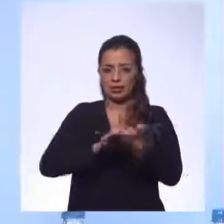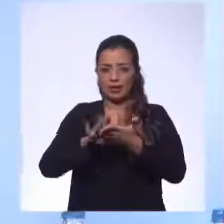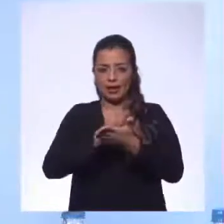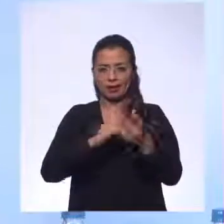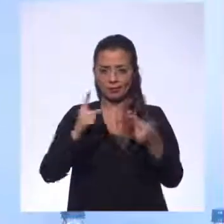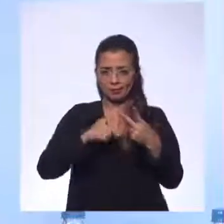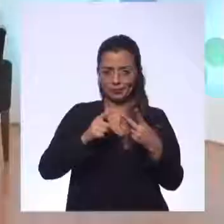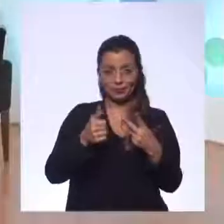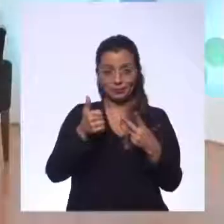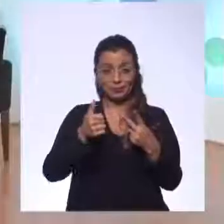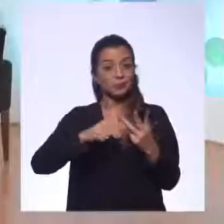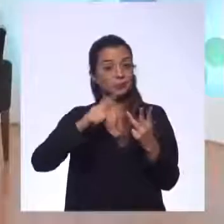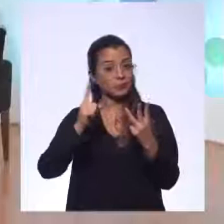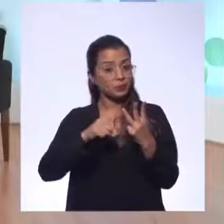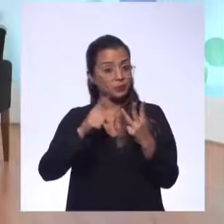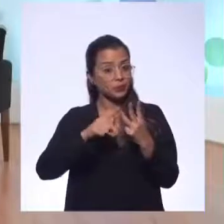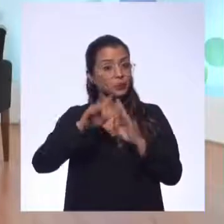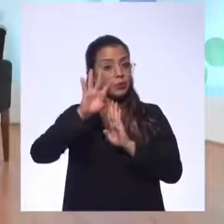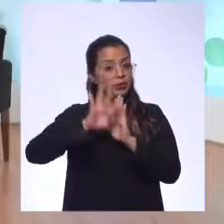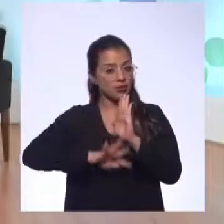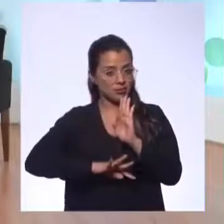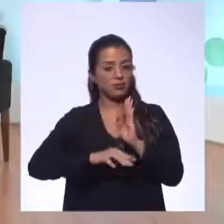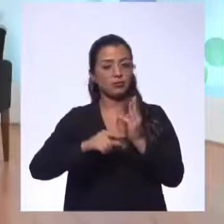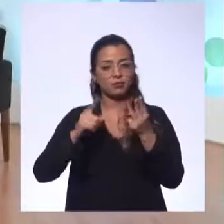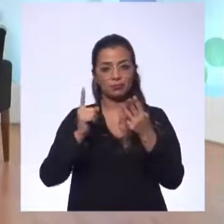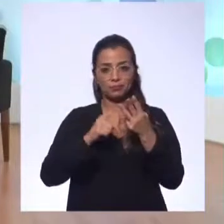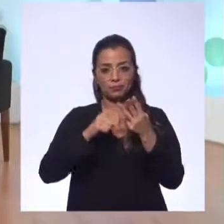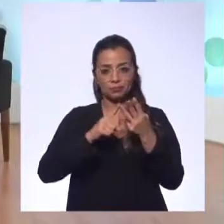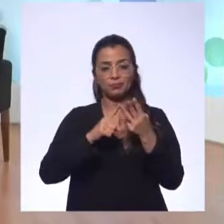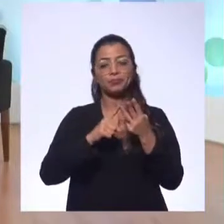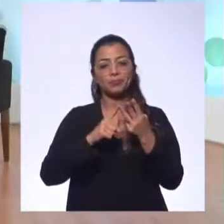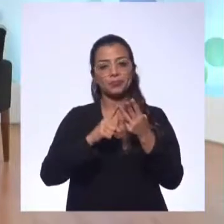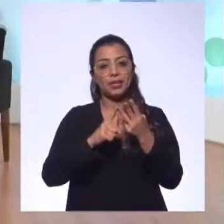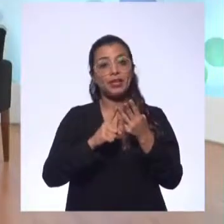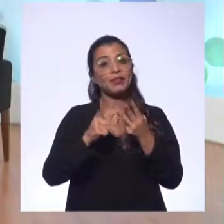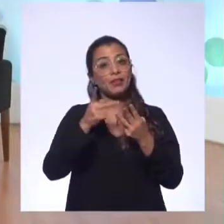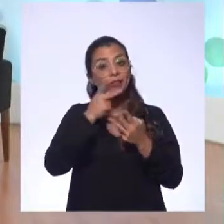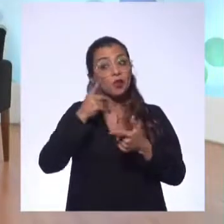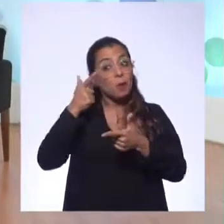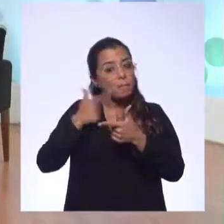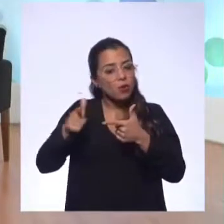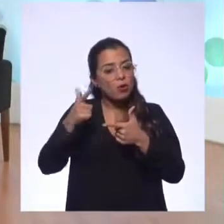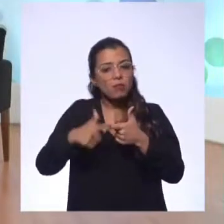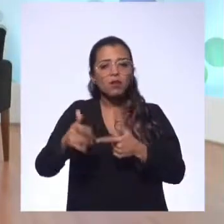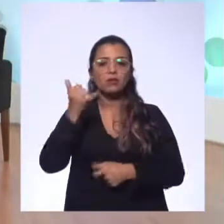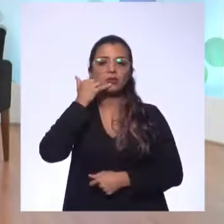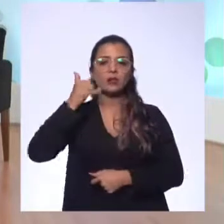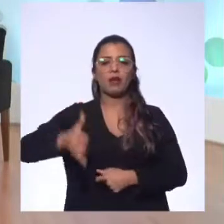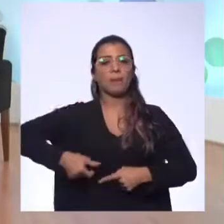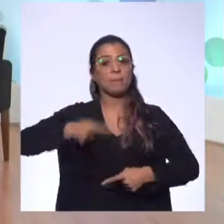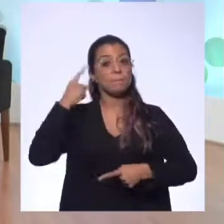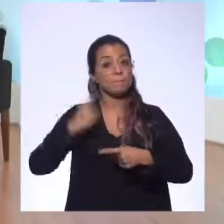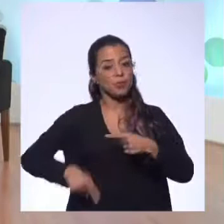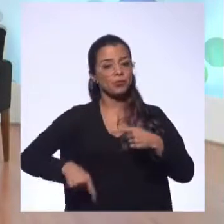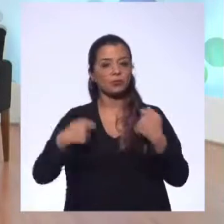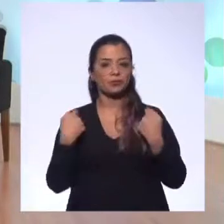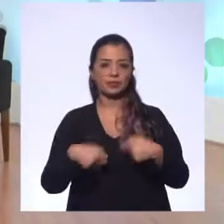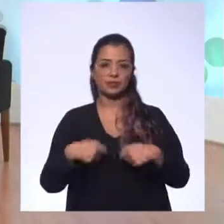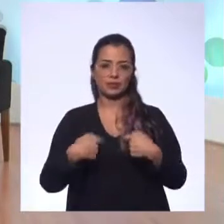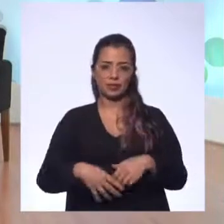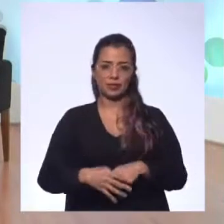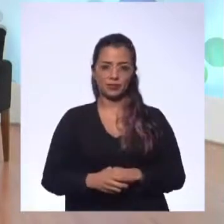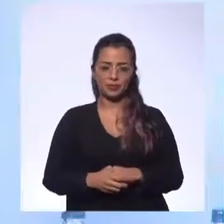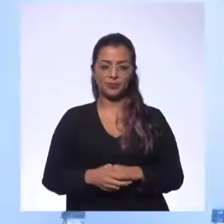não é contra. Agora, o terceiro... O celular em sala de aula é uma proibição necessária.